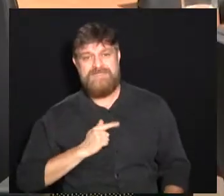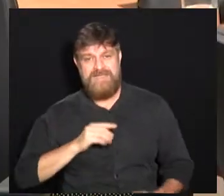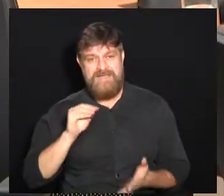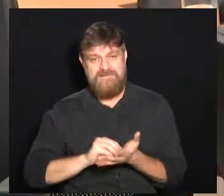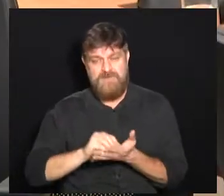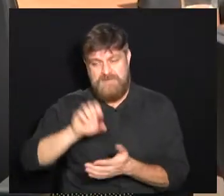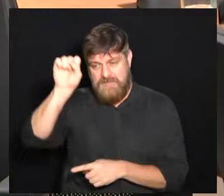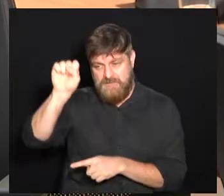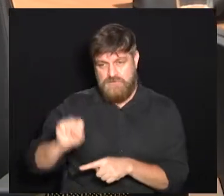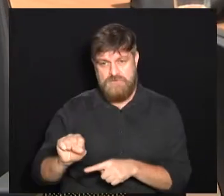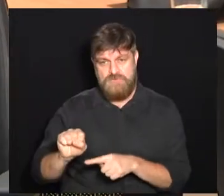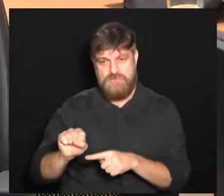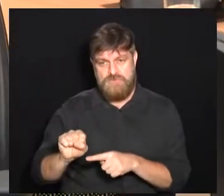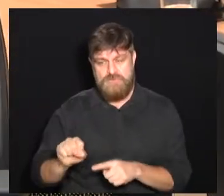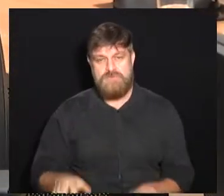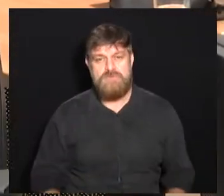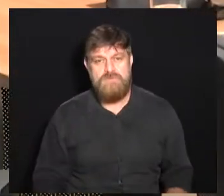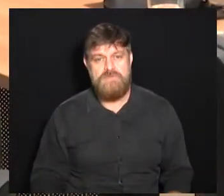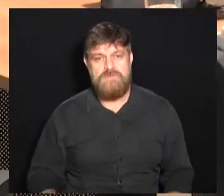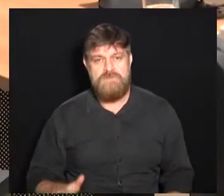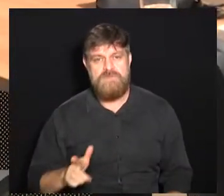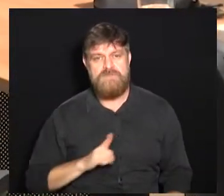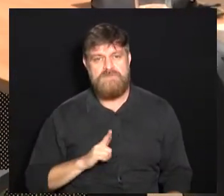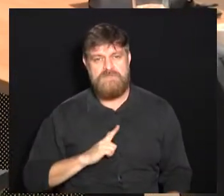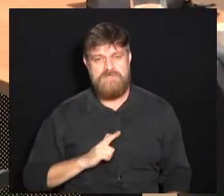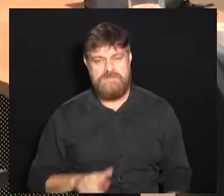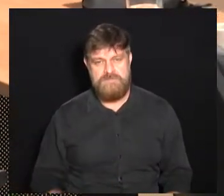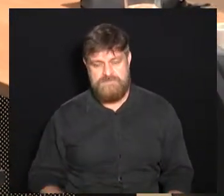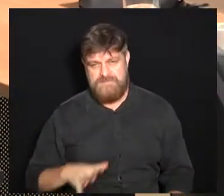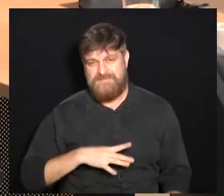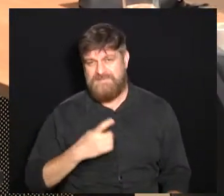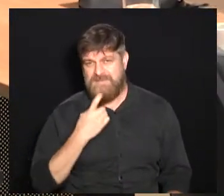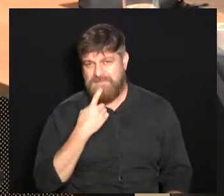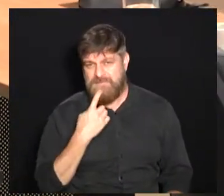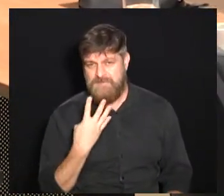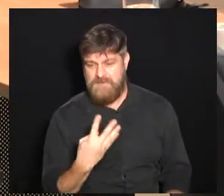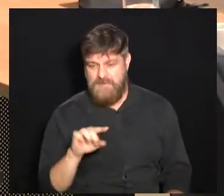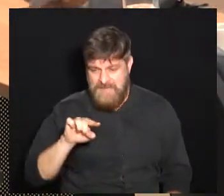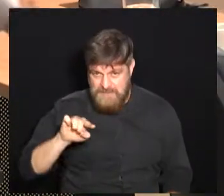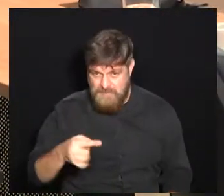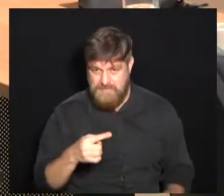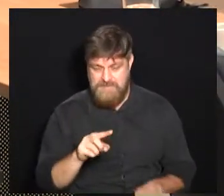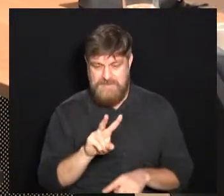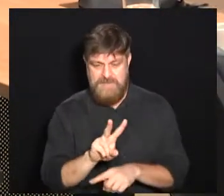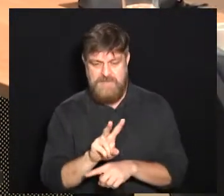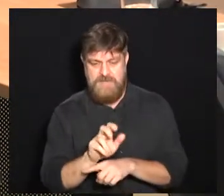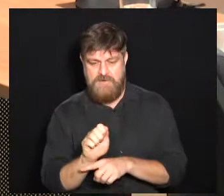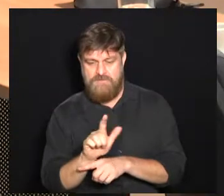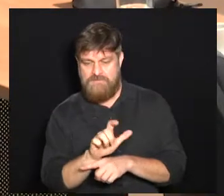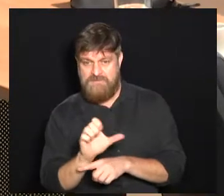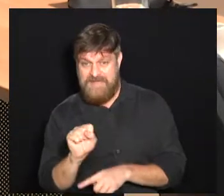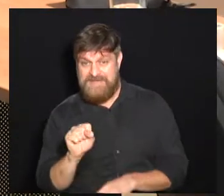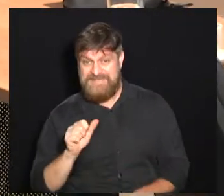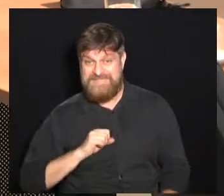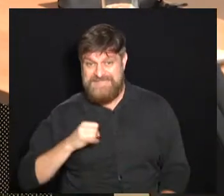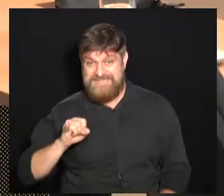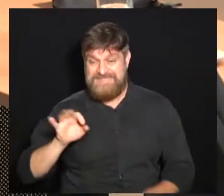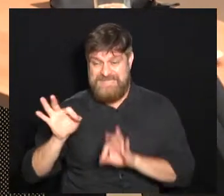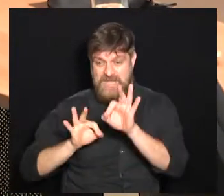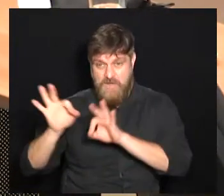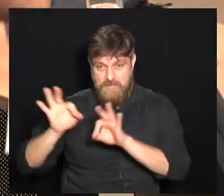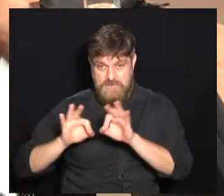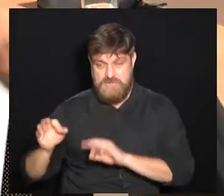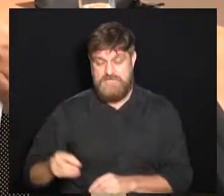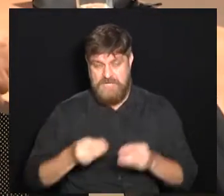região sul, que foi citado pela Mariana, ou melhor, na cidade toda, acho que é 4.000 vagas. Se não fosse esse projeto, que